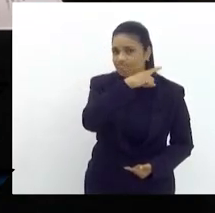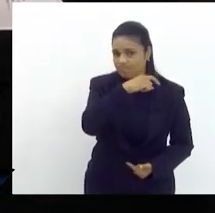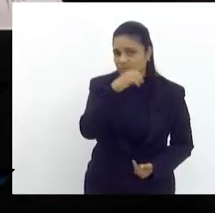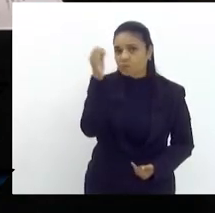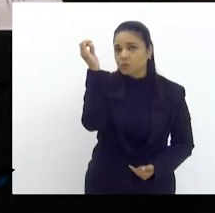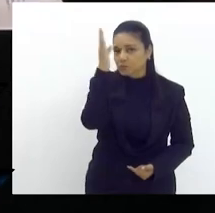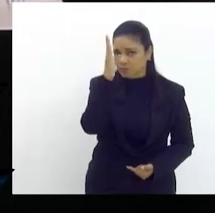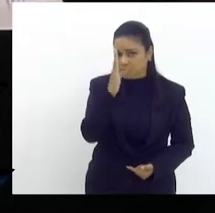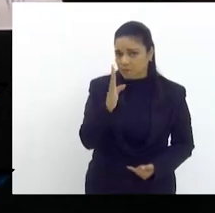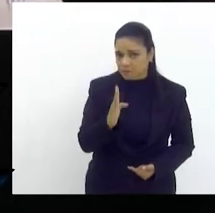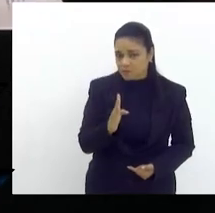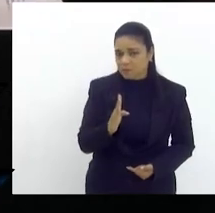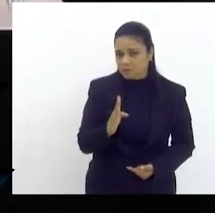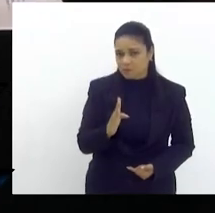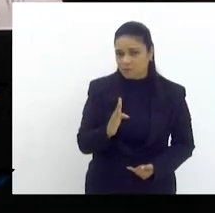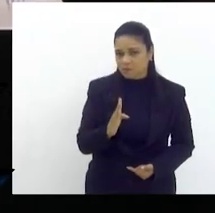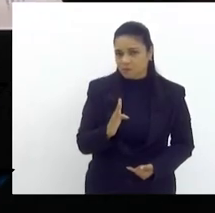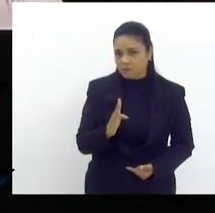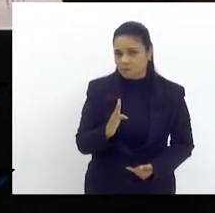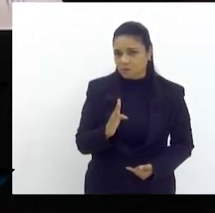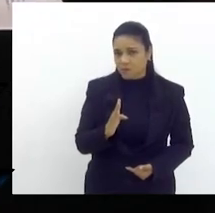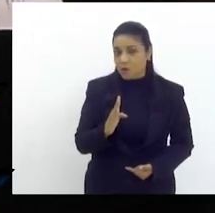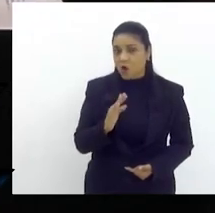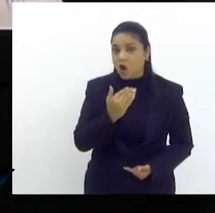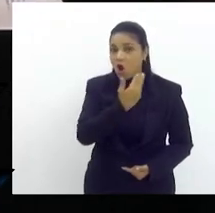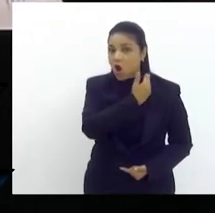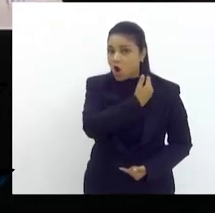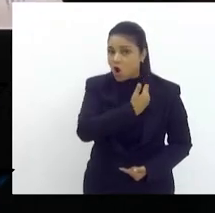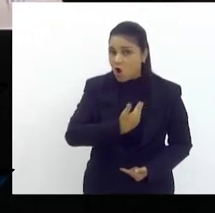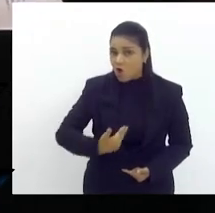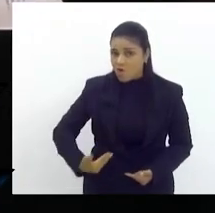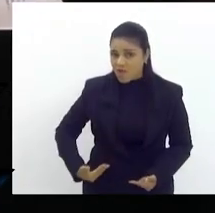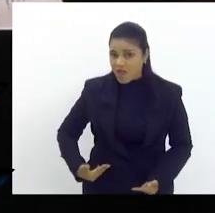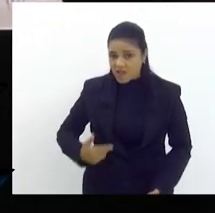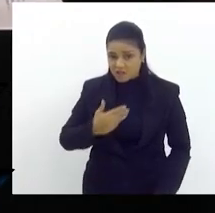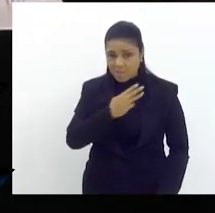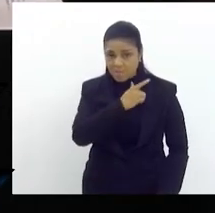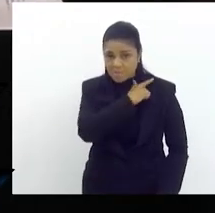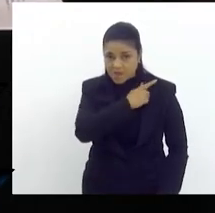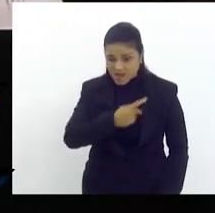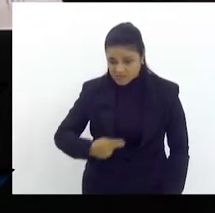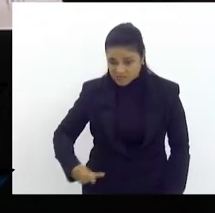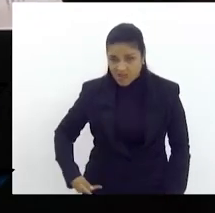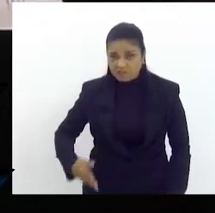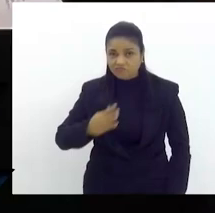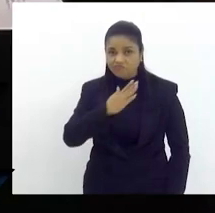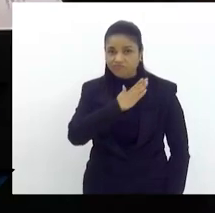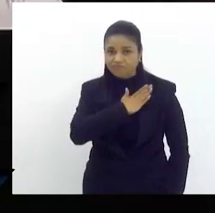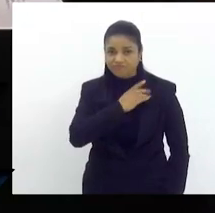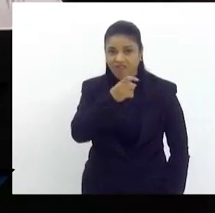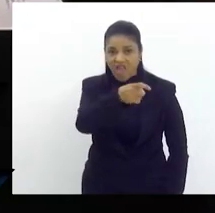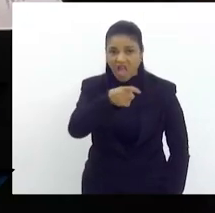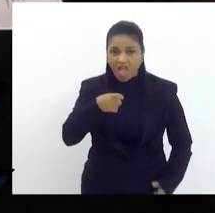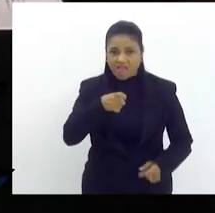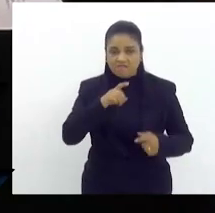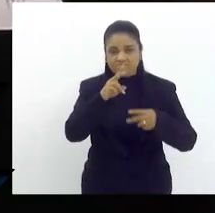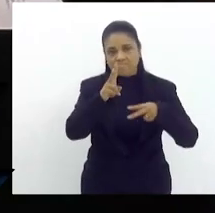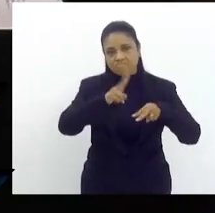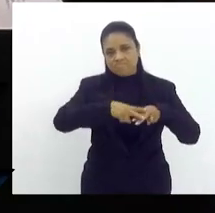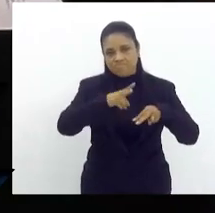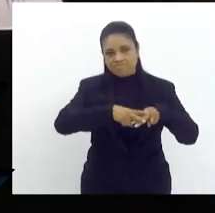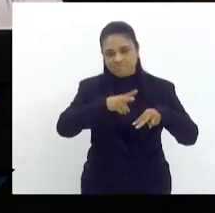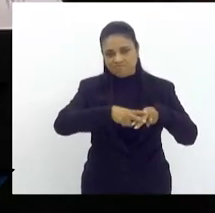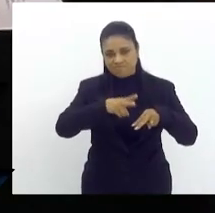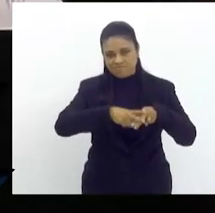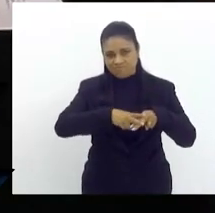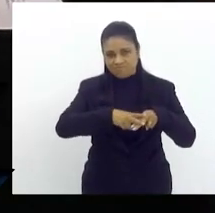País no Brasil governado por um ex-presidiário e por uma facção que tomou o